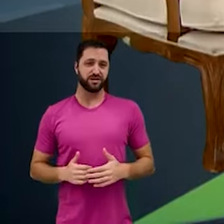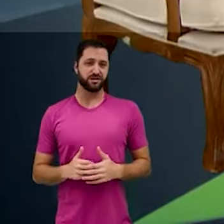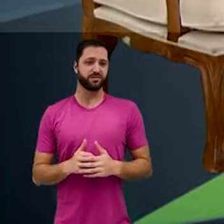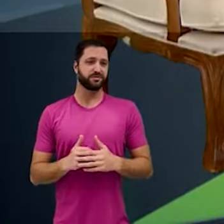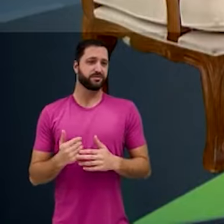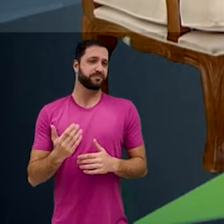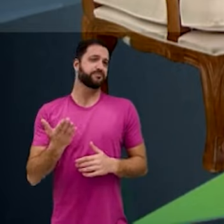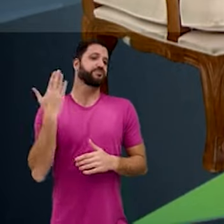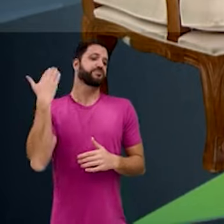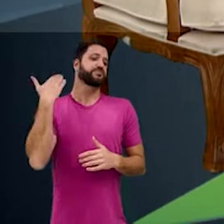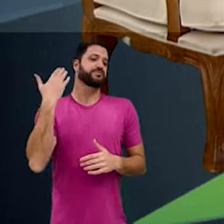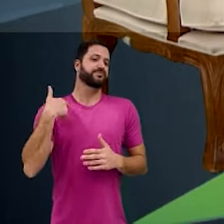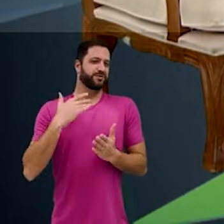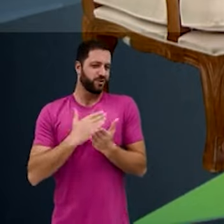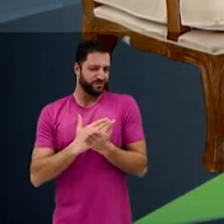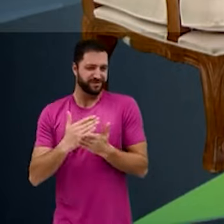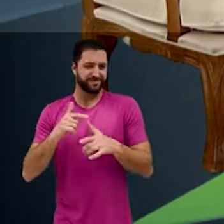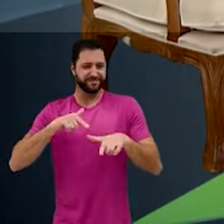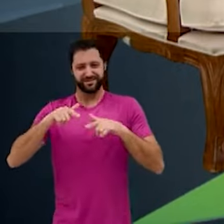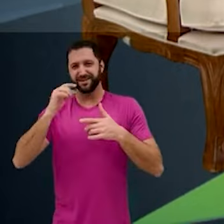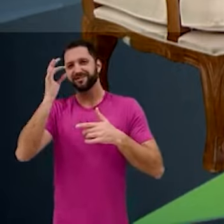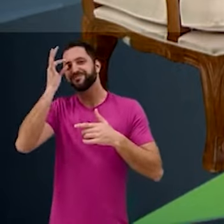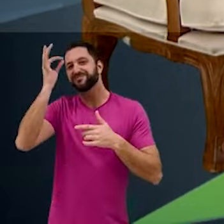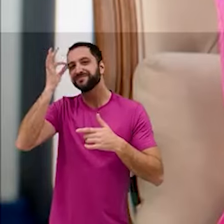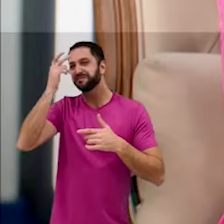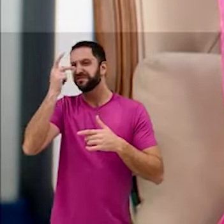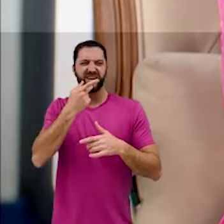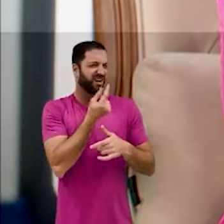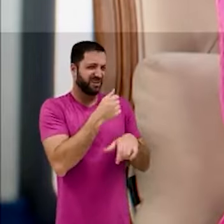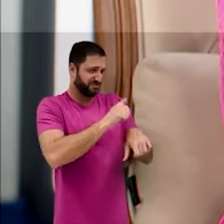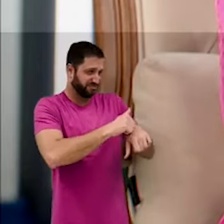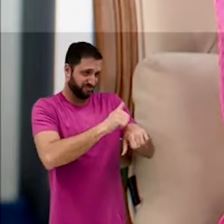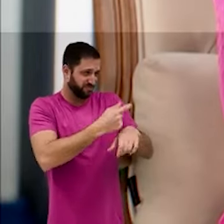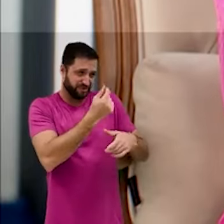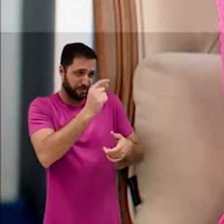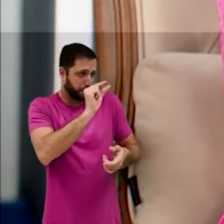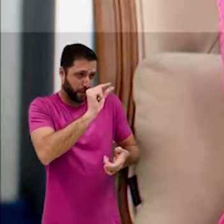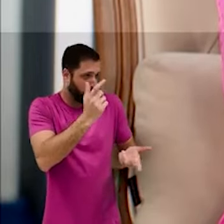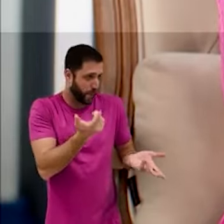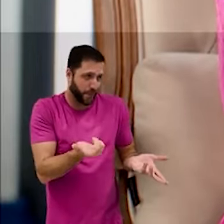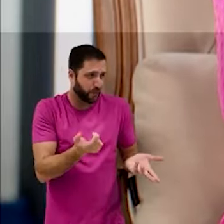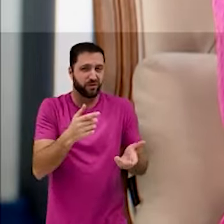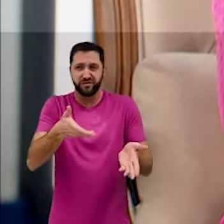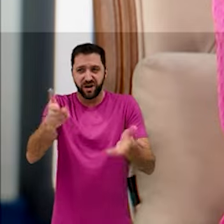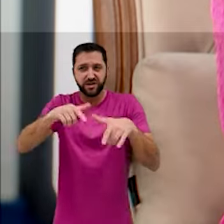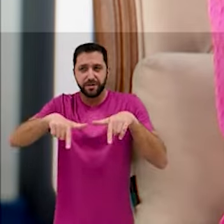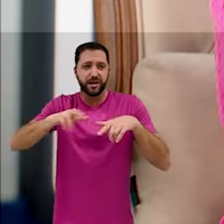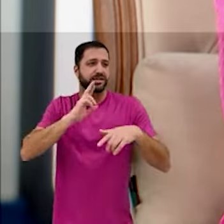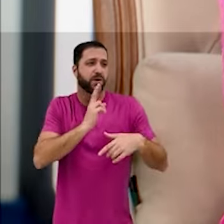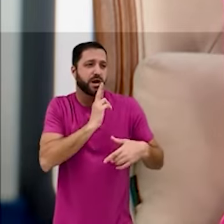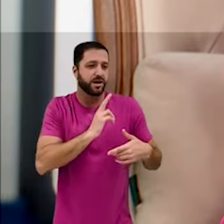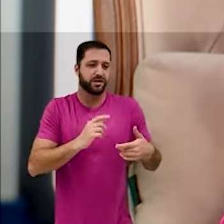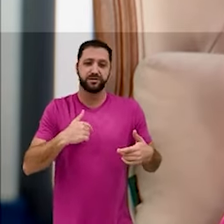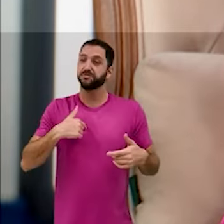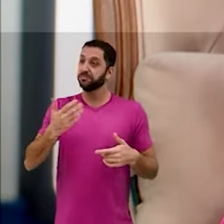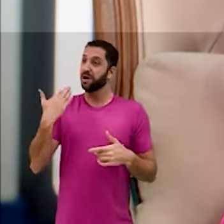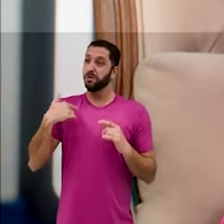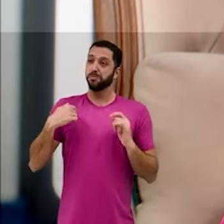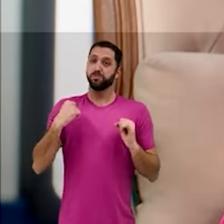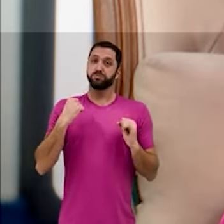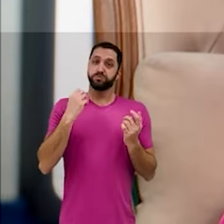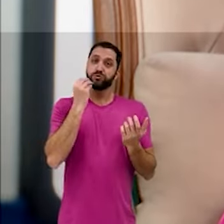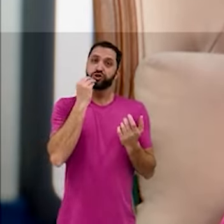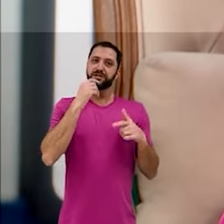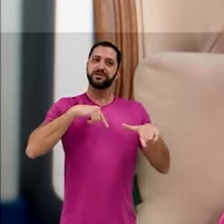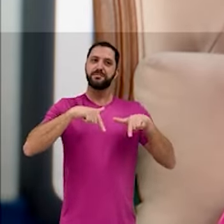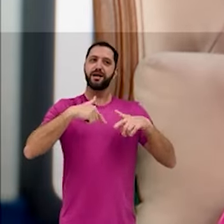Quantas pessoas não falaram para mim quando eu voltei, sobrancelha não dá dinheiro, sobrancelha não é profissão, vai trabalhar no restaurante, que eu já tinha emprego,